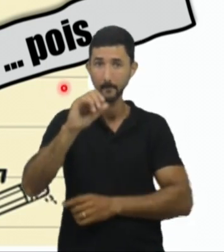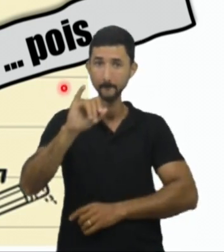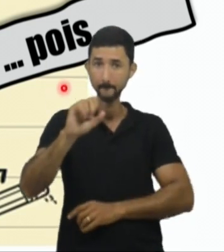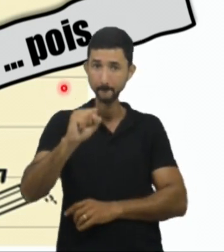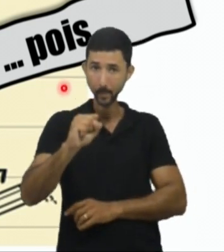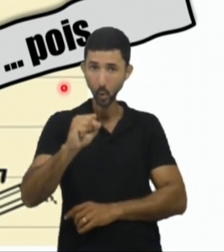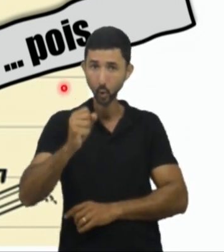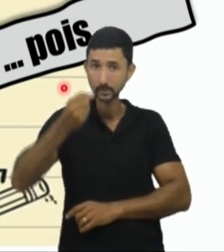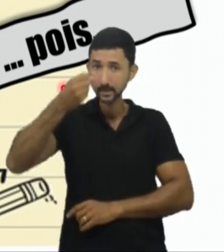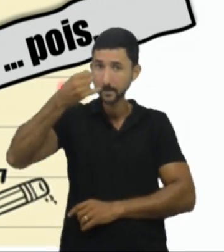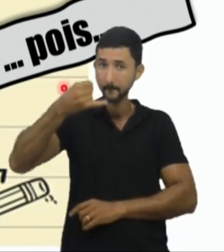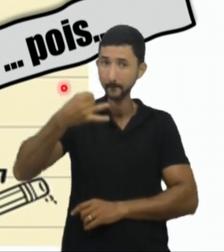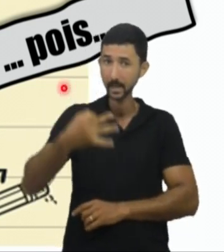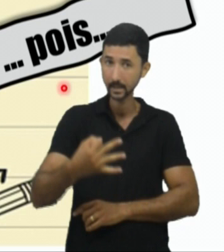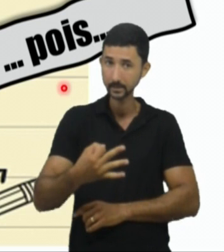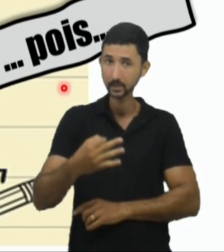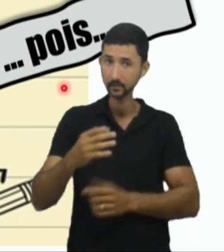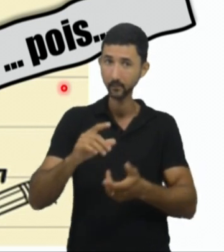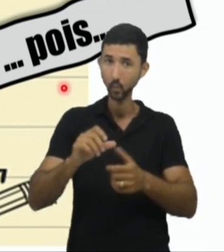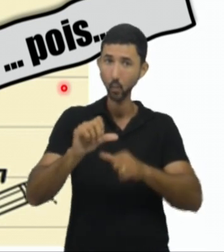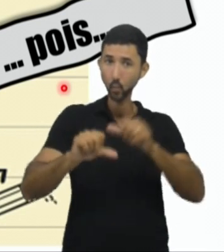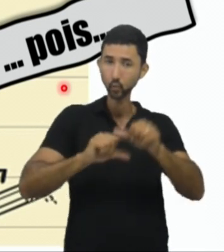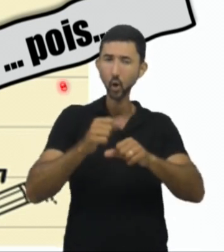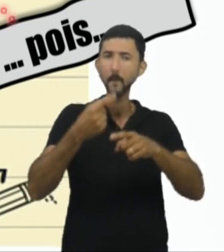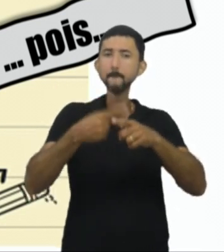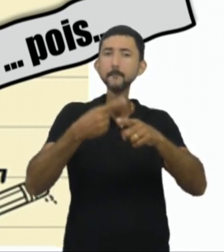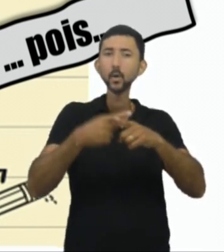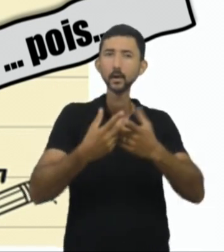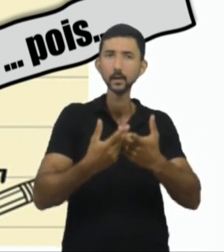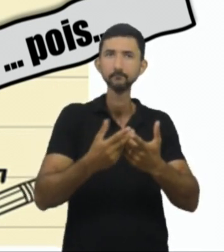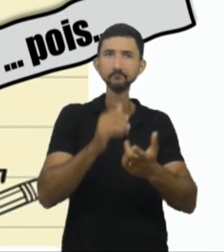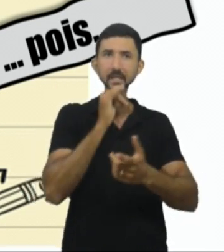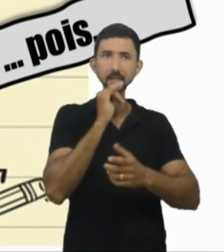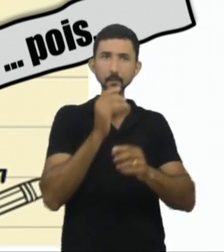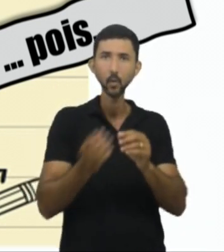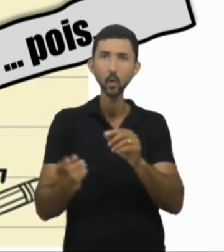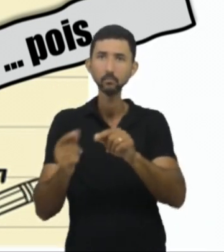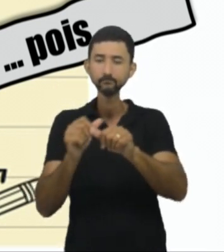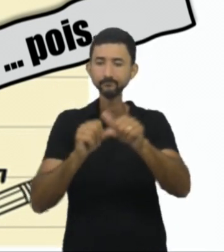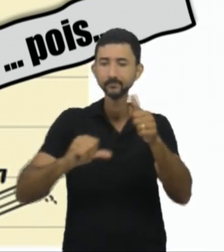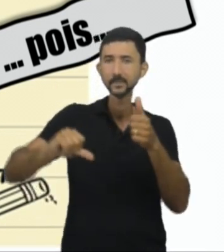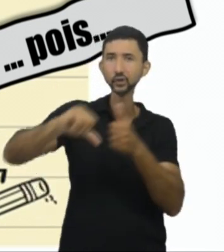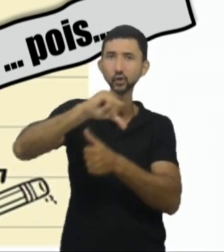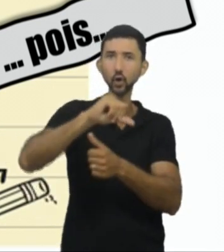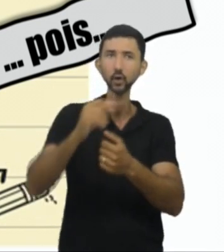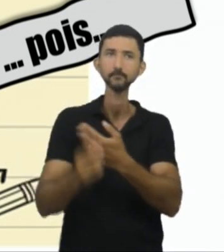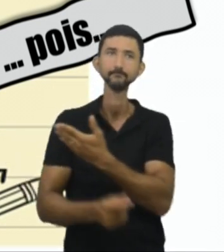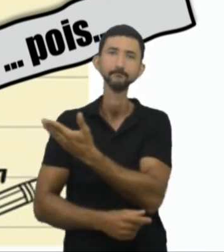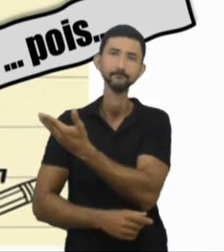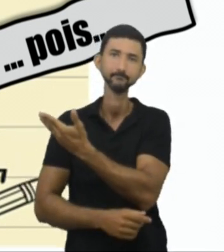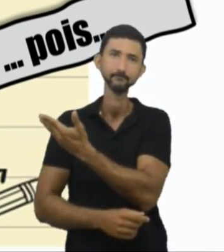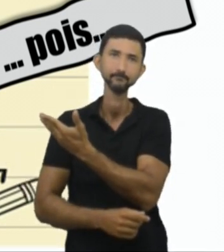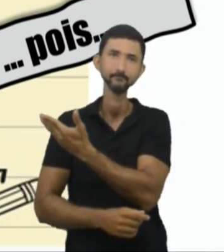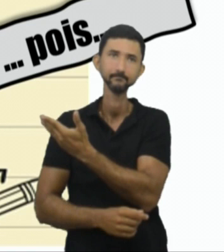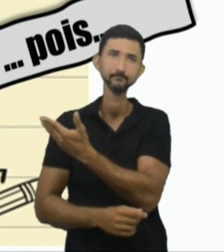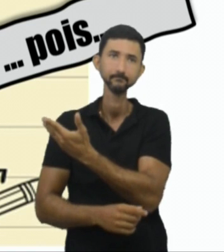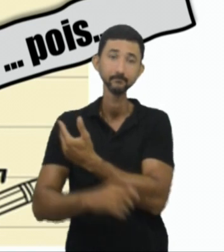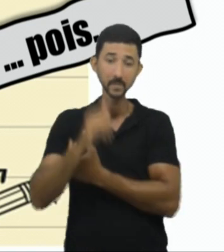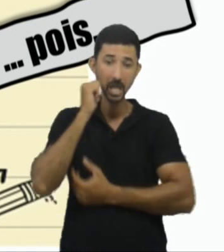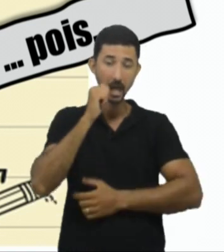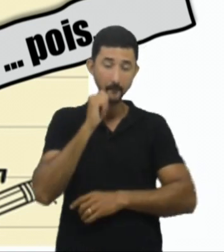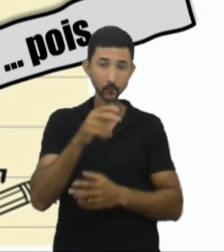um explicativo que substitui o porquê. Então, ele poderia entrar bem aqui, ó. N era feliz,